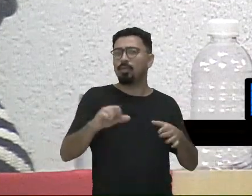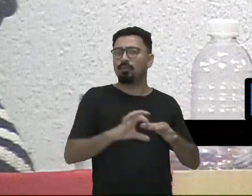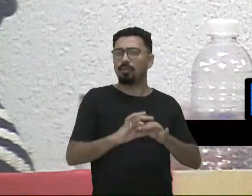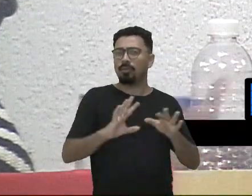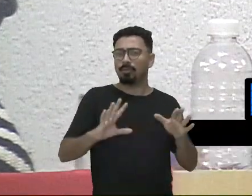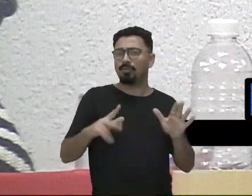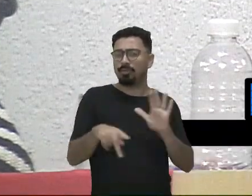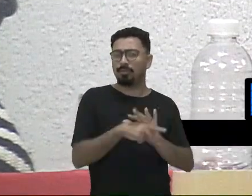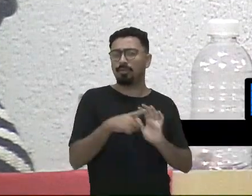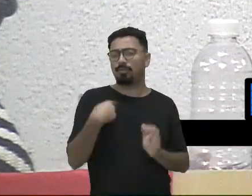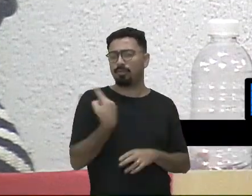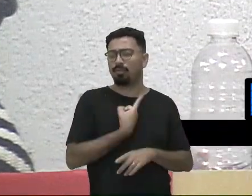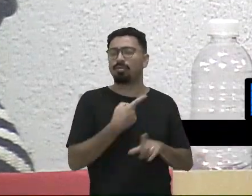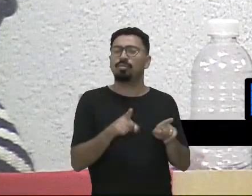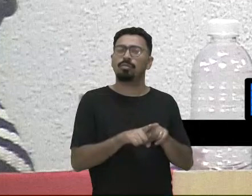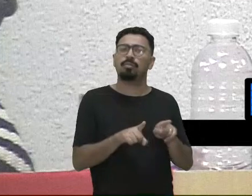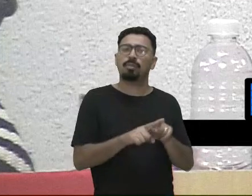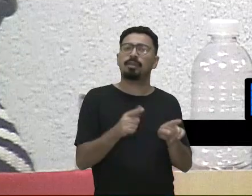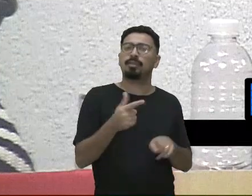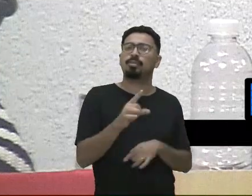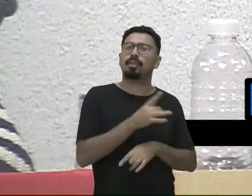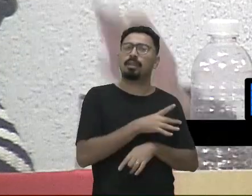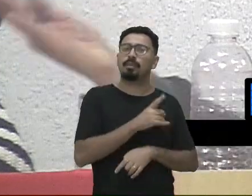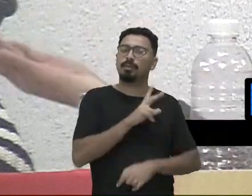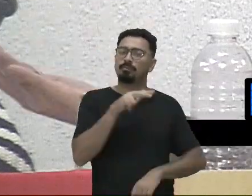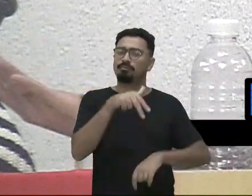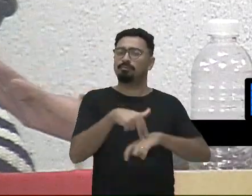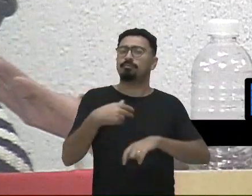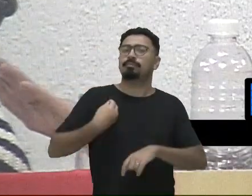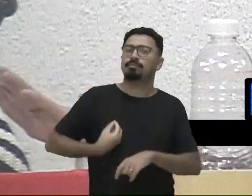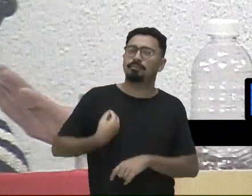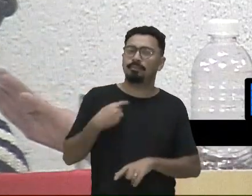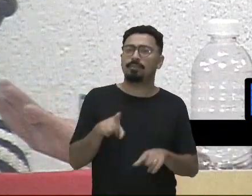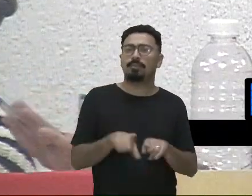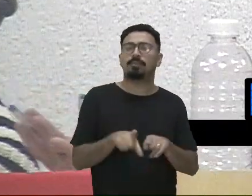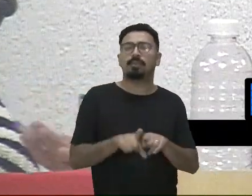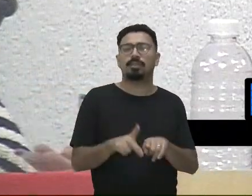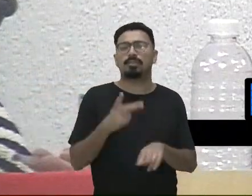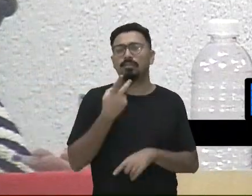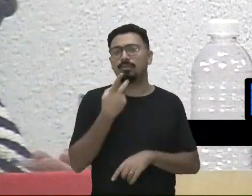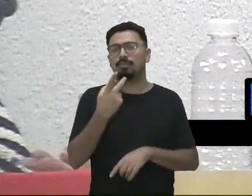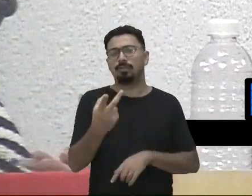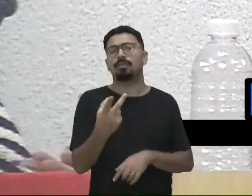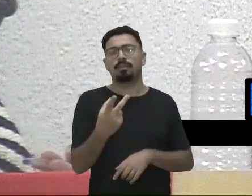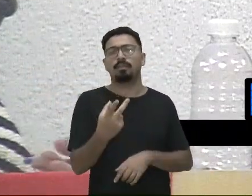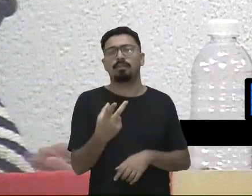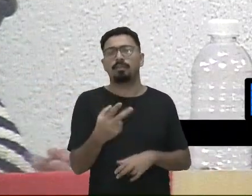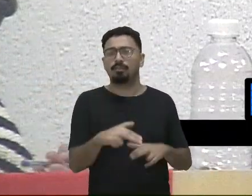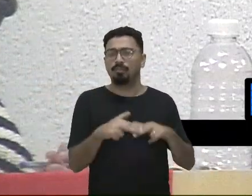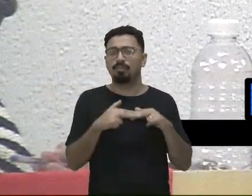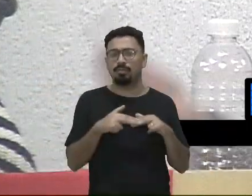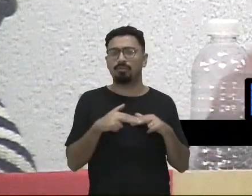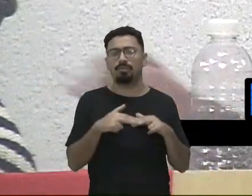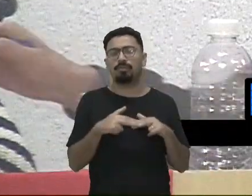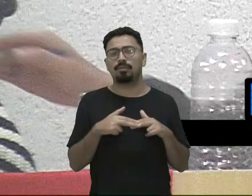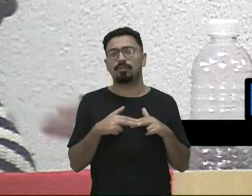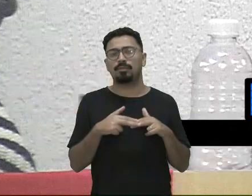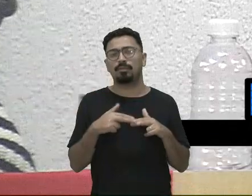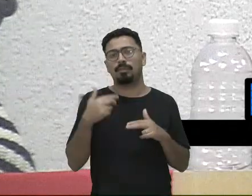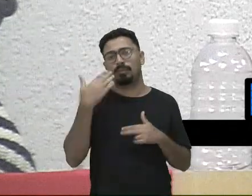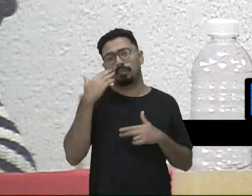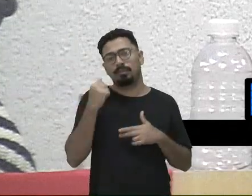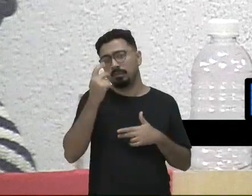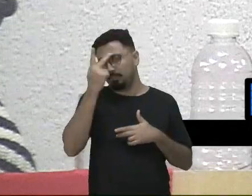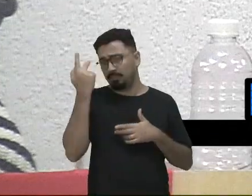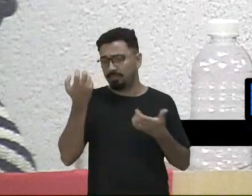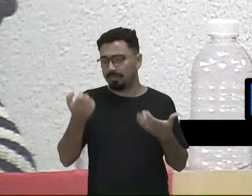também. Então, que não tenhamos medo de ocupar esses espaços, de entoar as nossas vozes, e digo isso porque, num primeiro momento, eu sei que as pessoas não